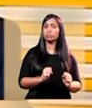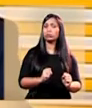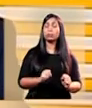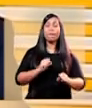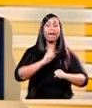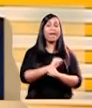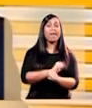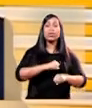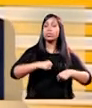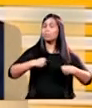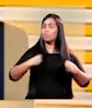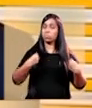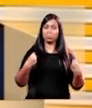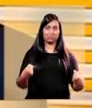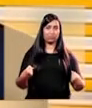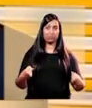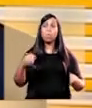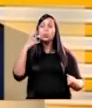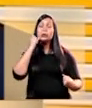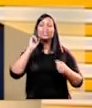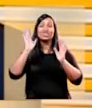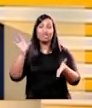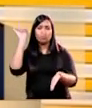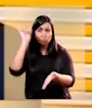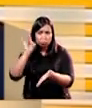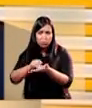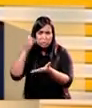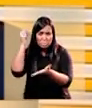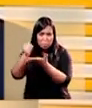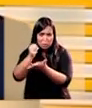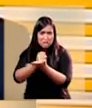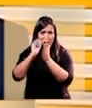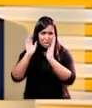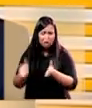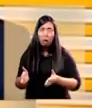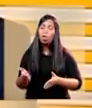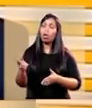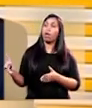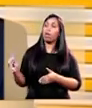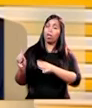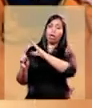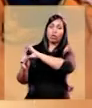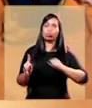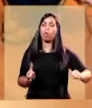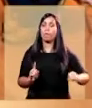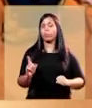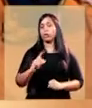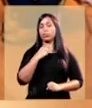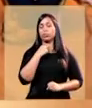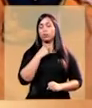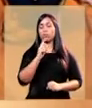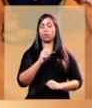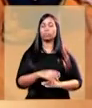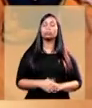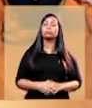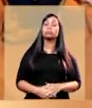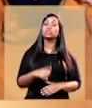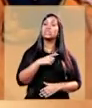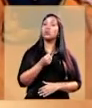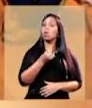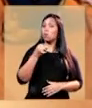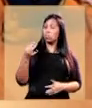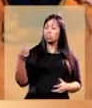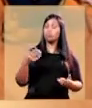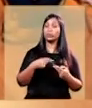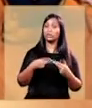é impossível, depois de uma adoção confirmada, que qualquer pessoa retome aquela criança do pai e da mãe. Doutor, a gente tem